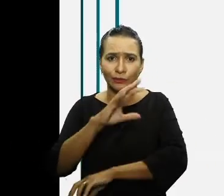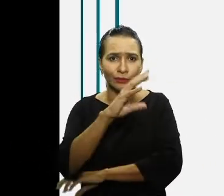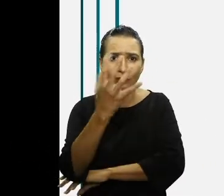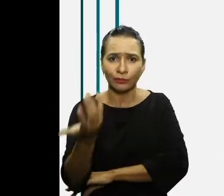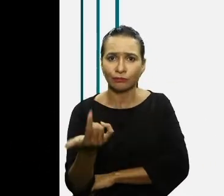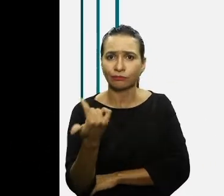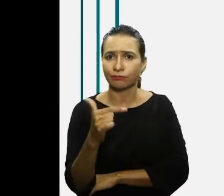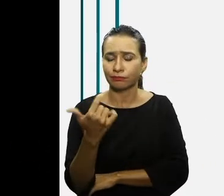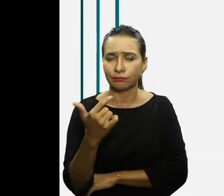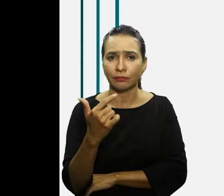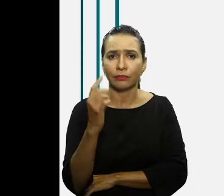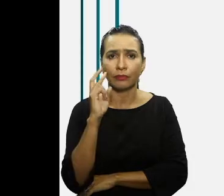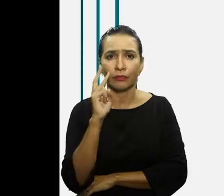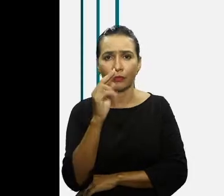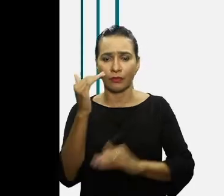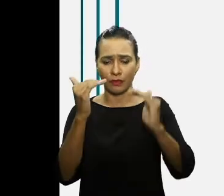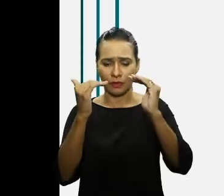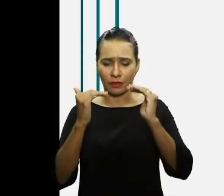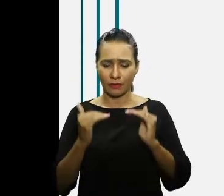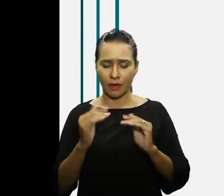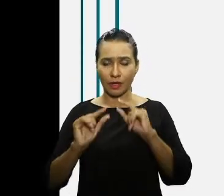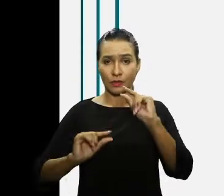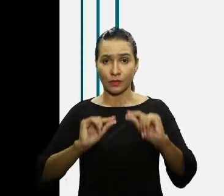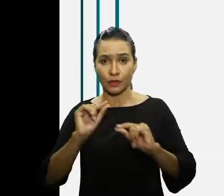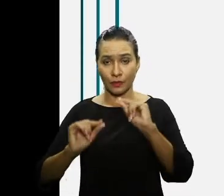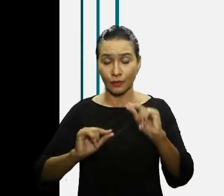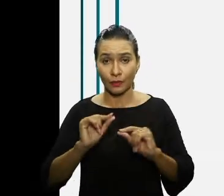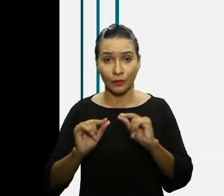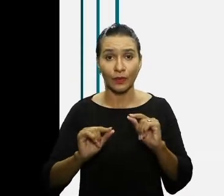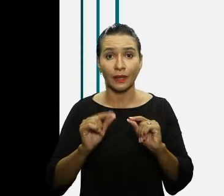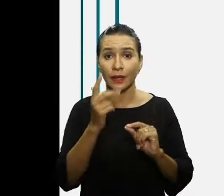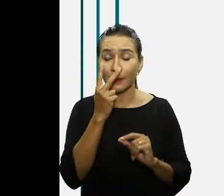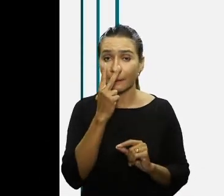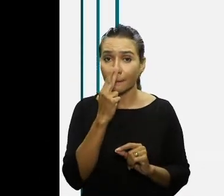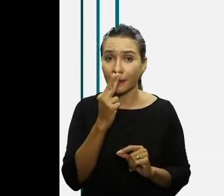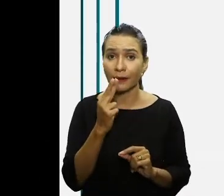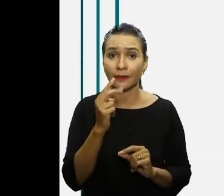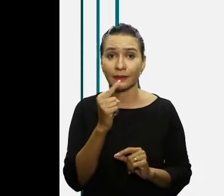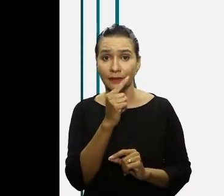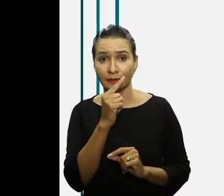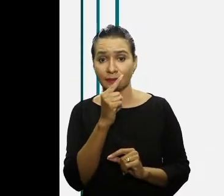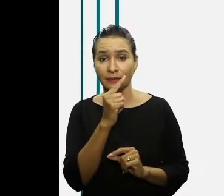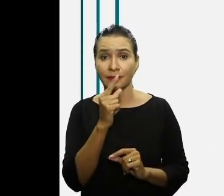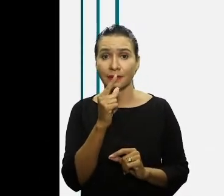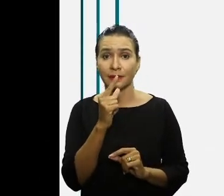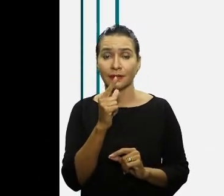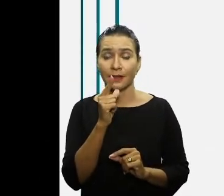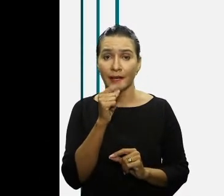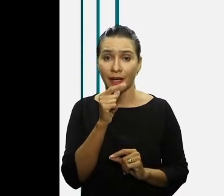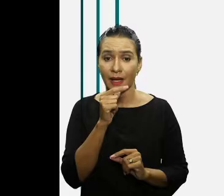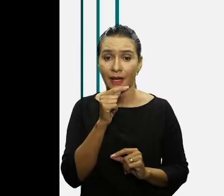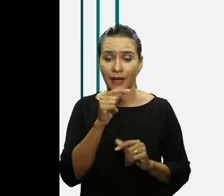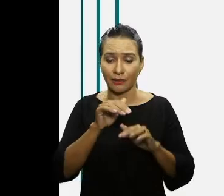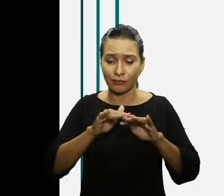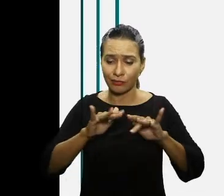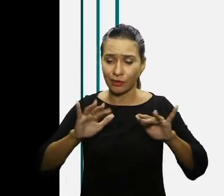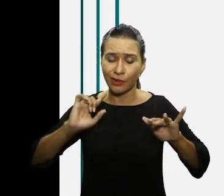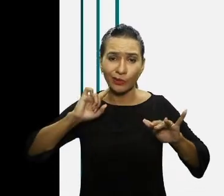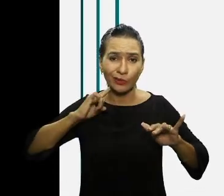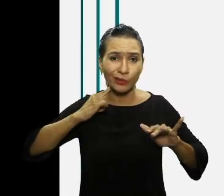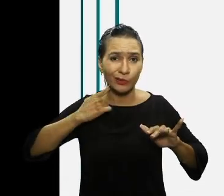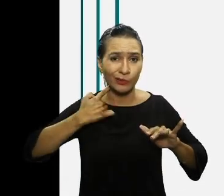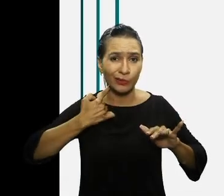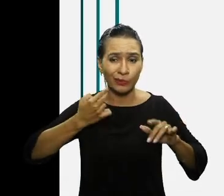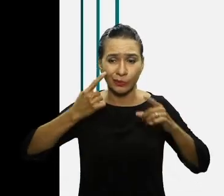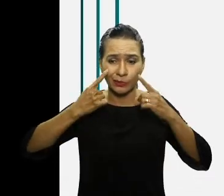a gente vê na parte de baixo do desenho como se fosse uma poça mesmo